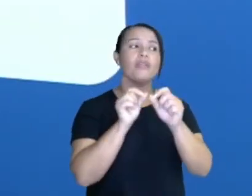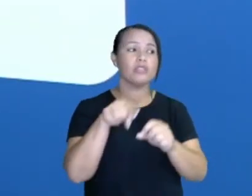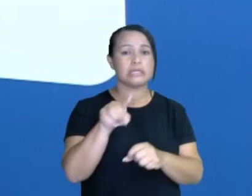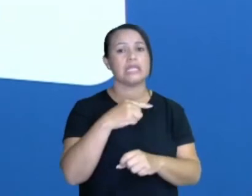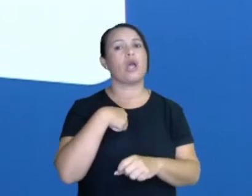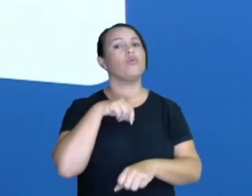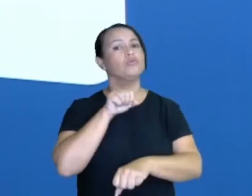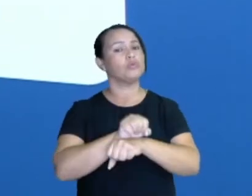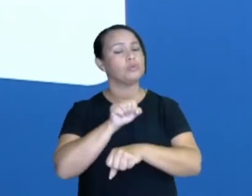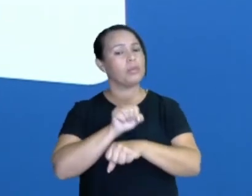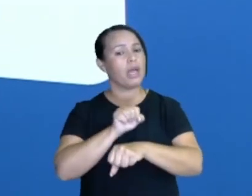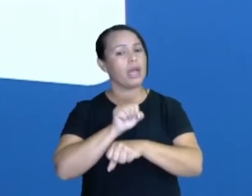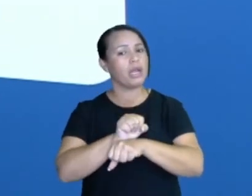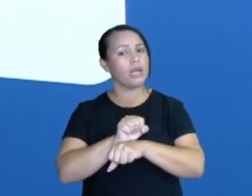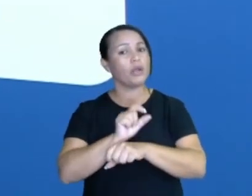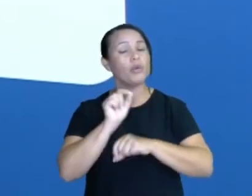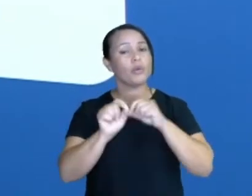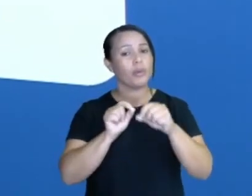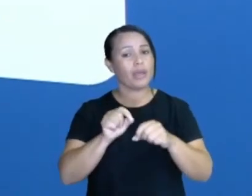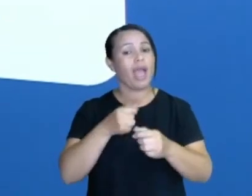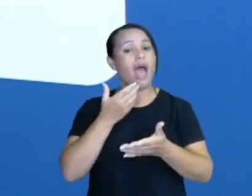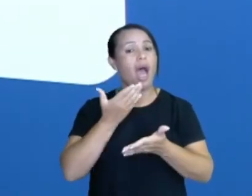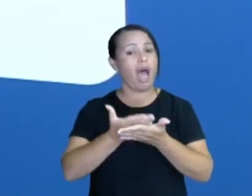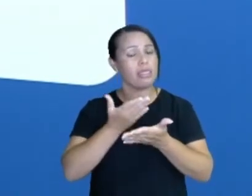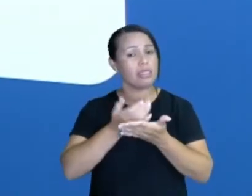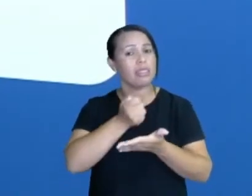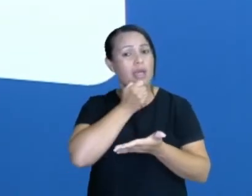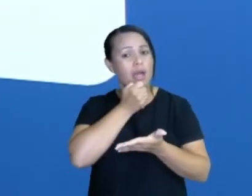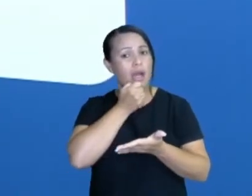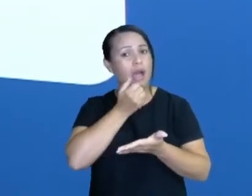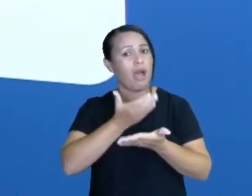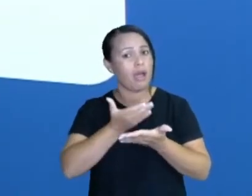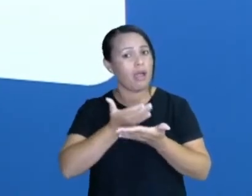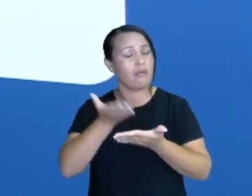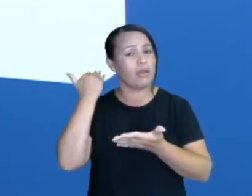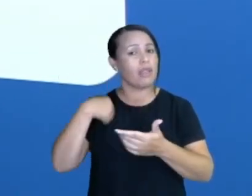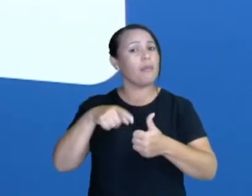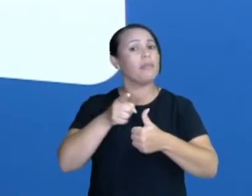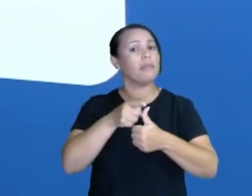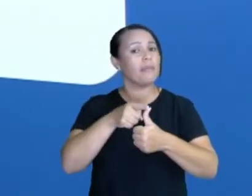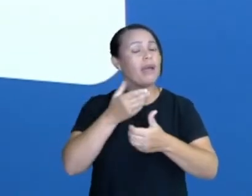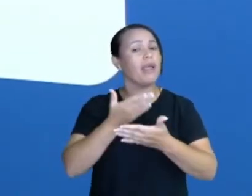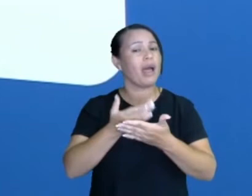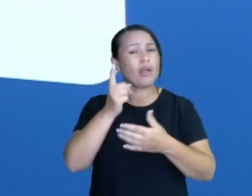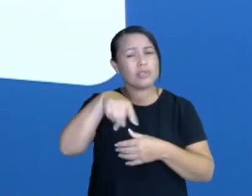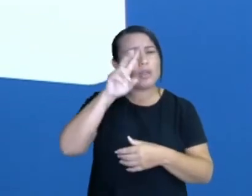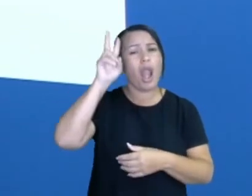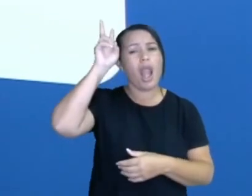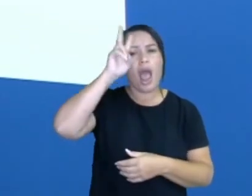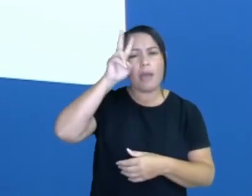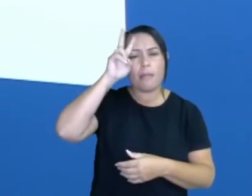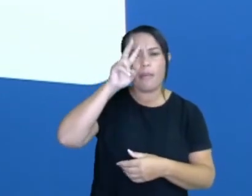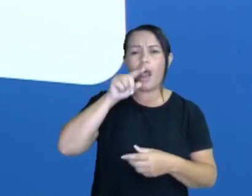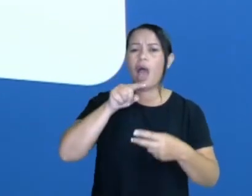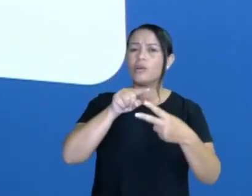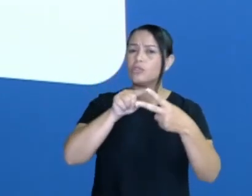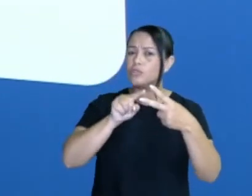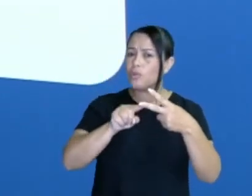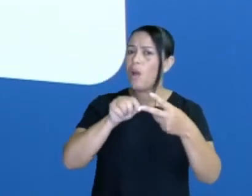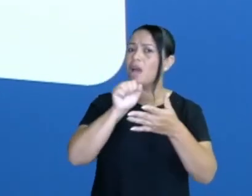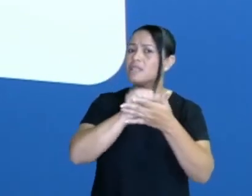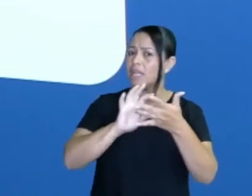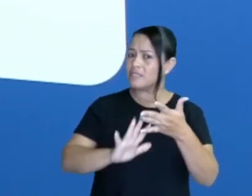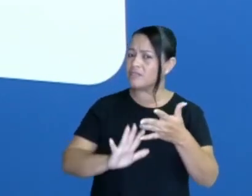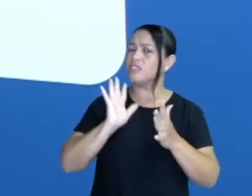Estou esperando ainda a tarefa da primeira aula, tá certo? Estão lembrados dos 2 exercícios que eu deixei para